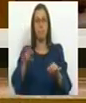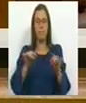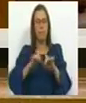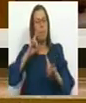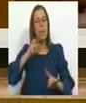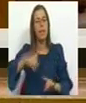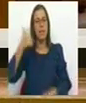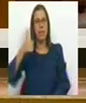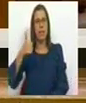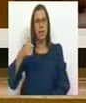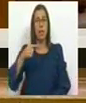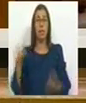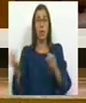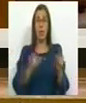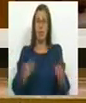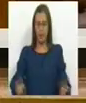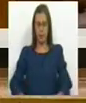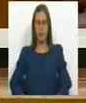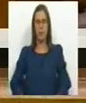é essencial para este debate.